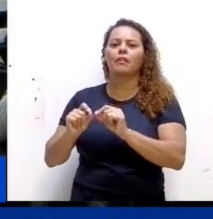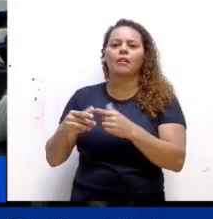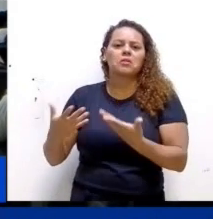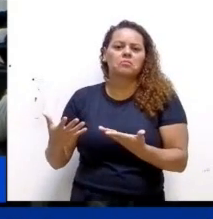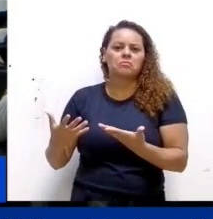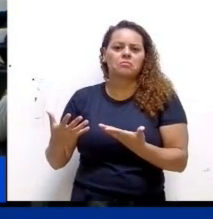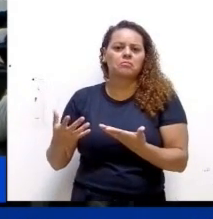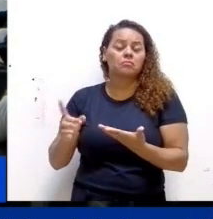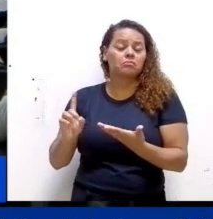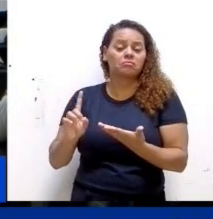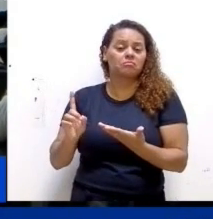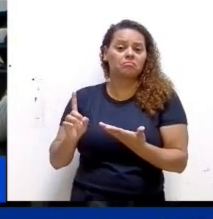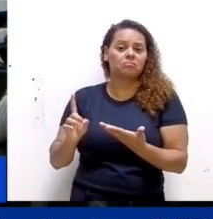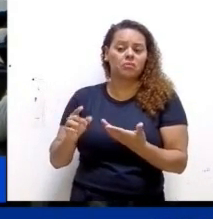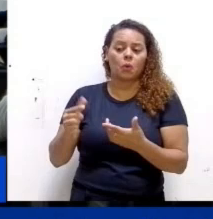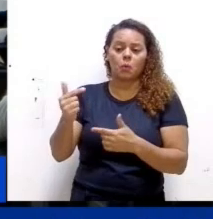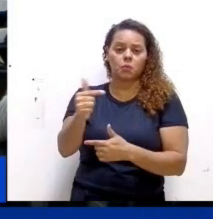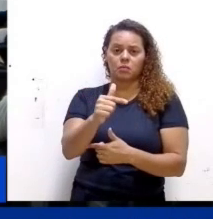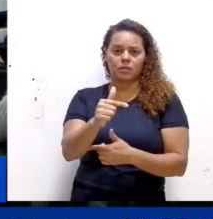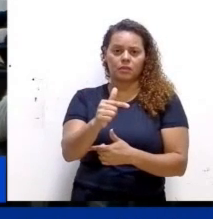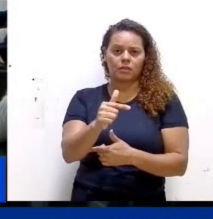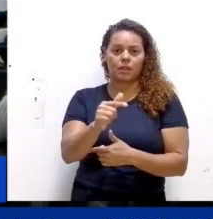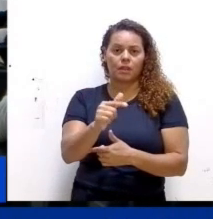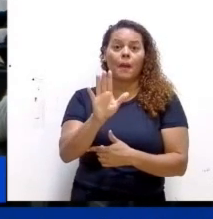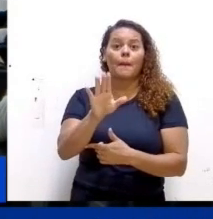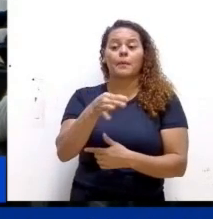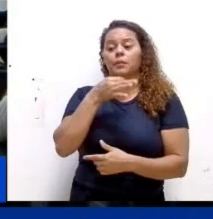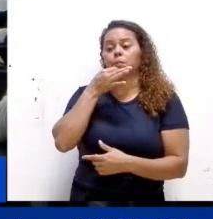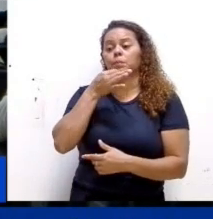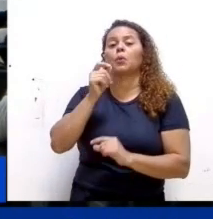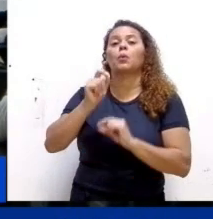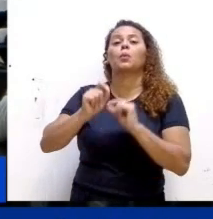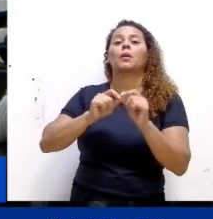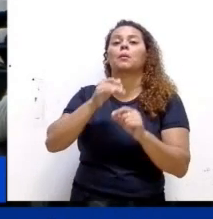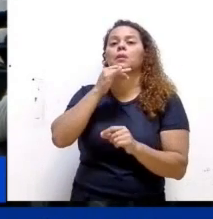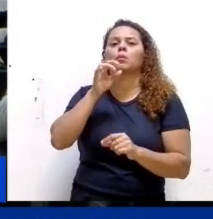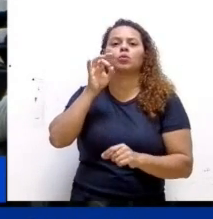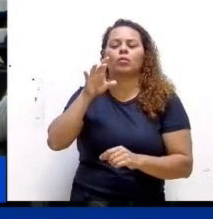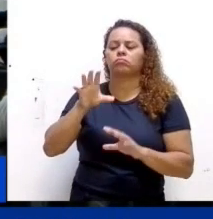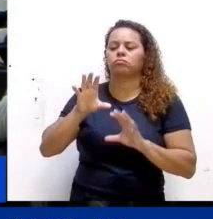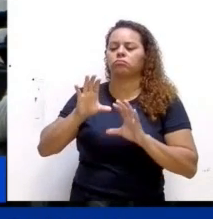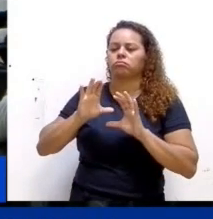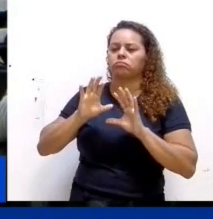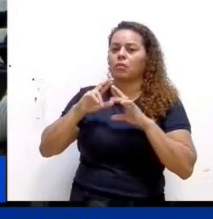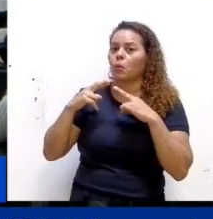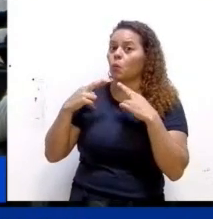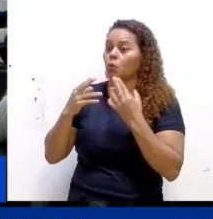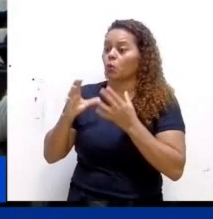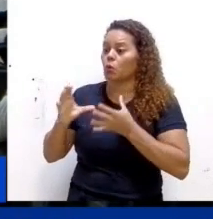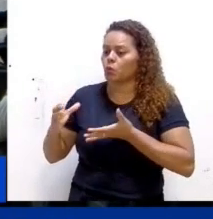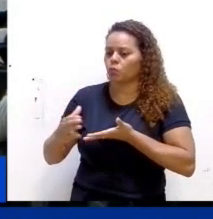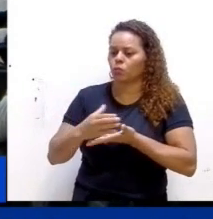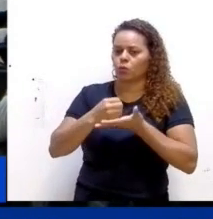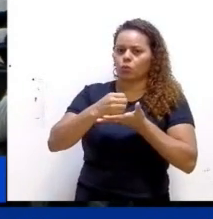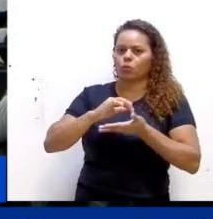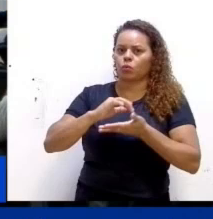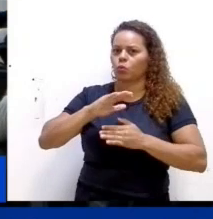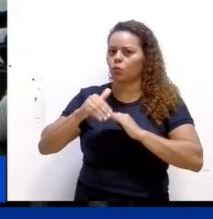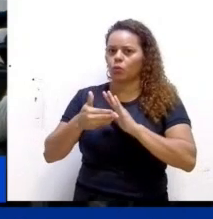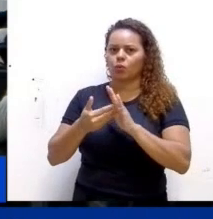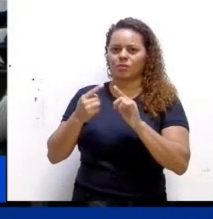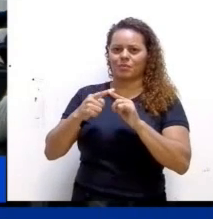O Estado disse que família, sugere que família seja uma reunião de pessoas unidas